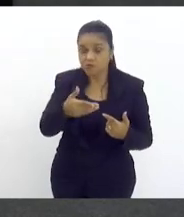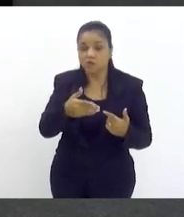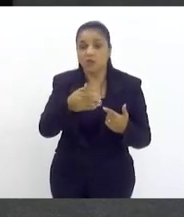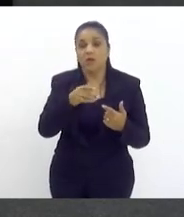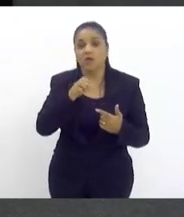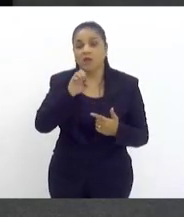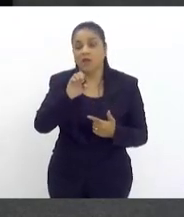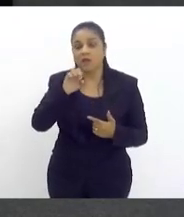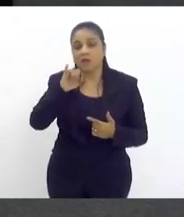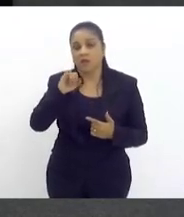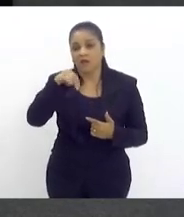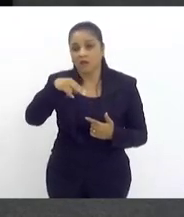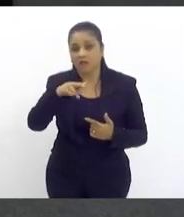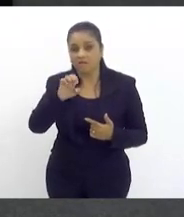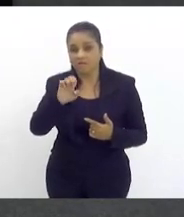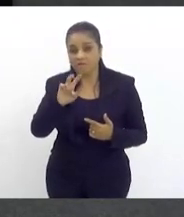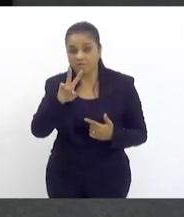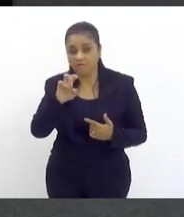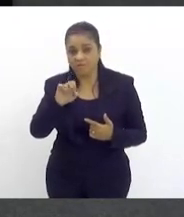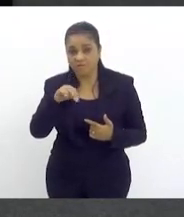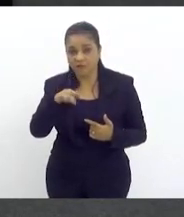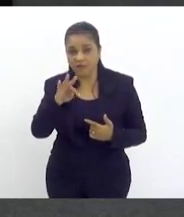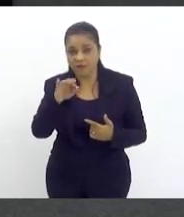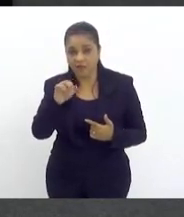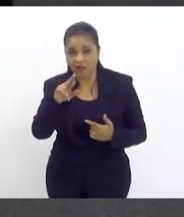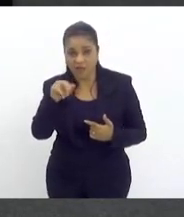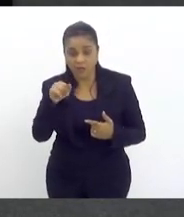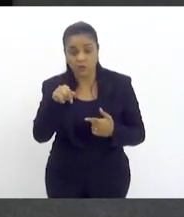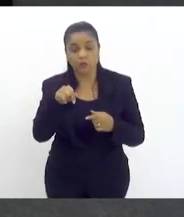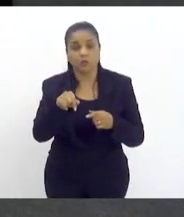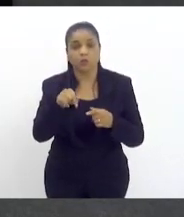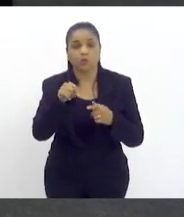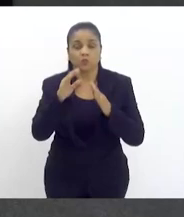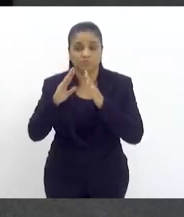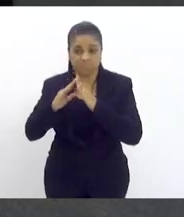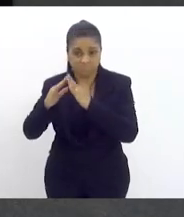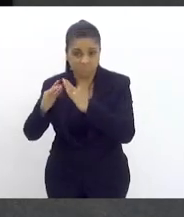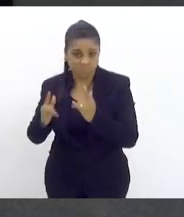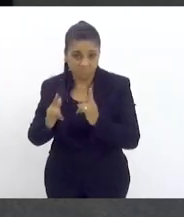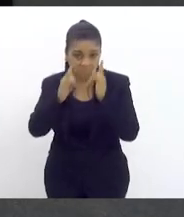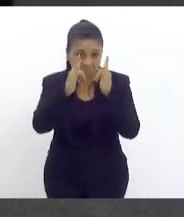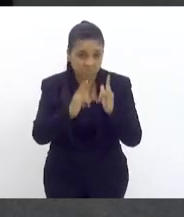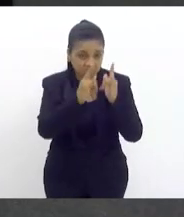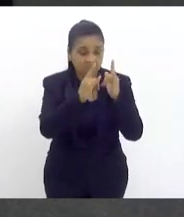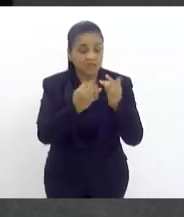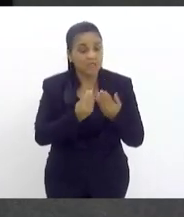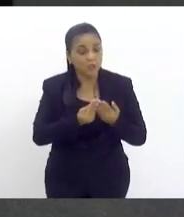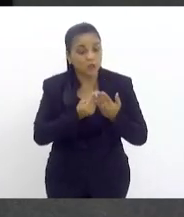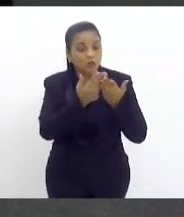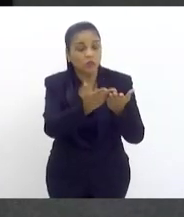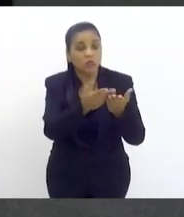imóveis e destiná-los a várias associações,